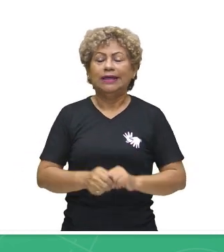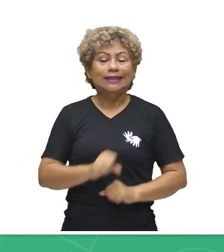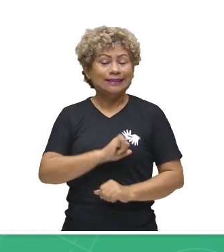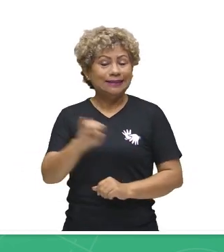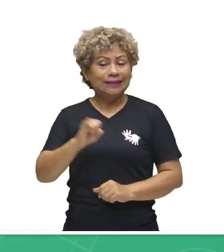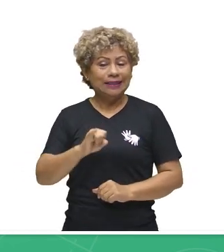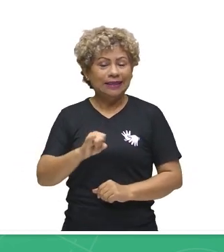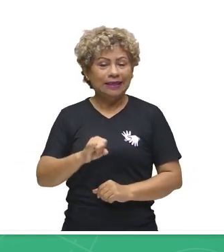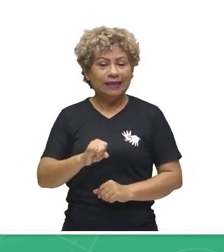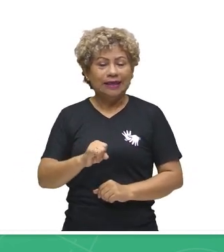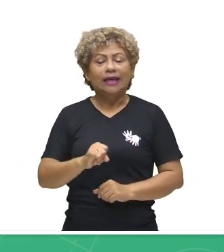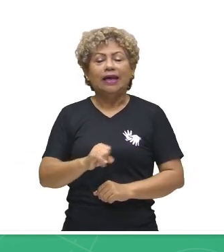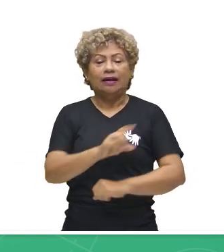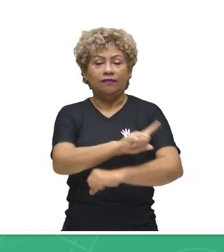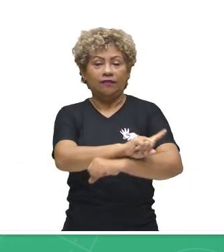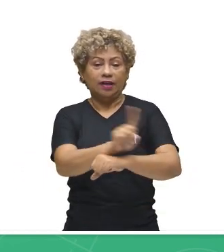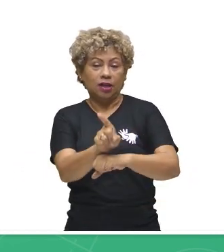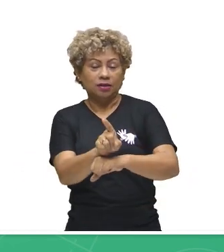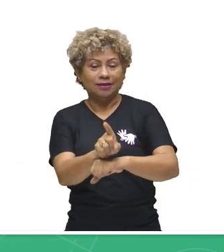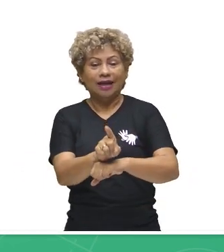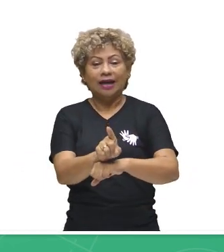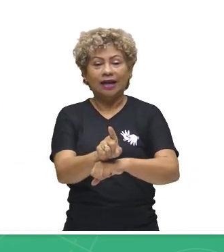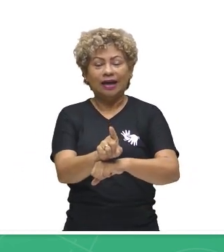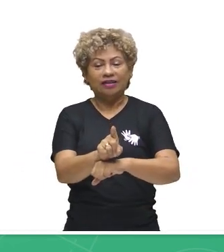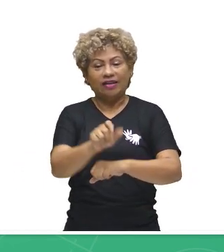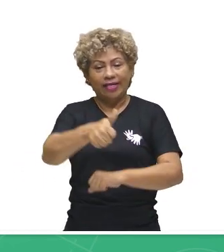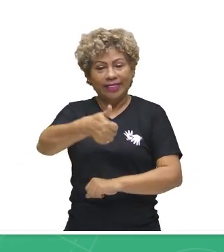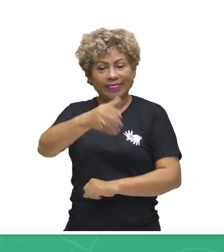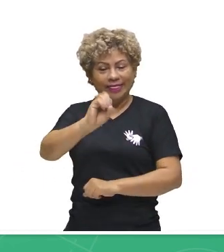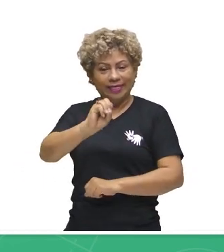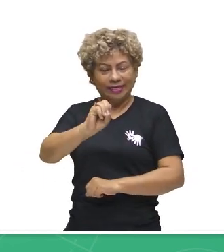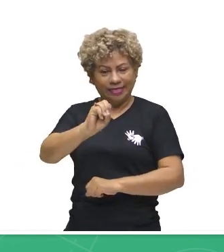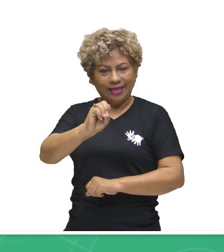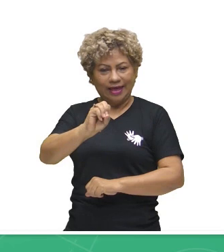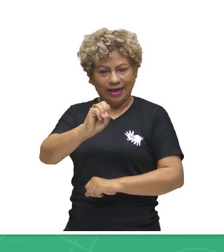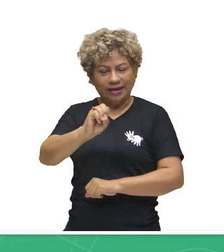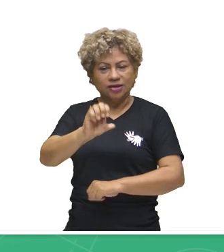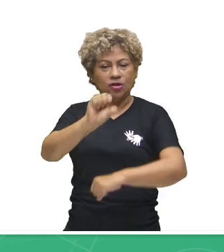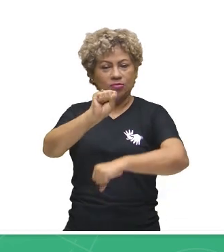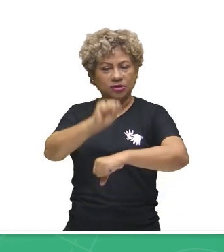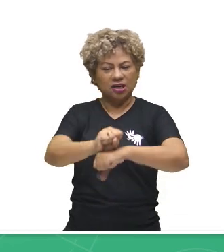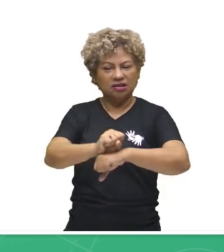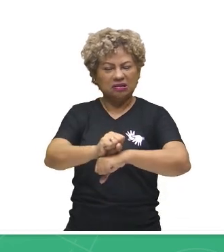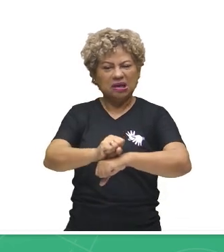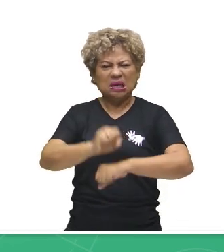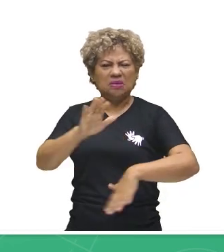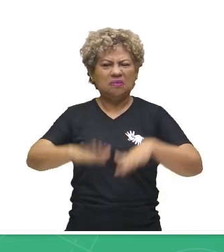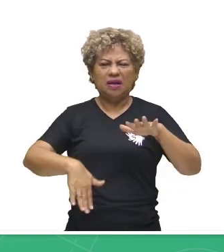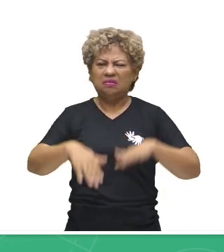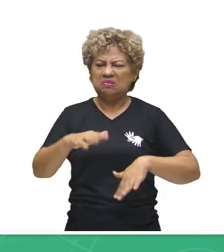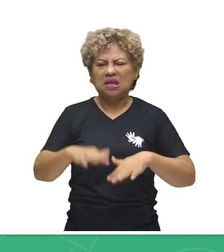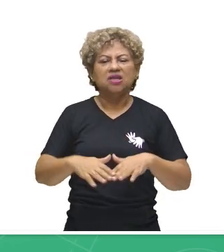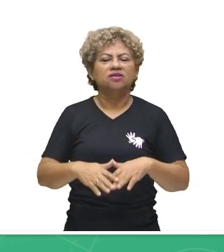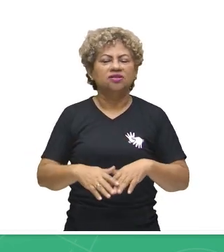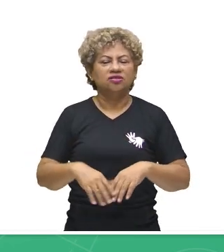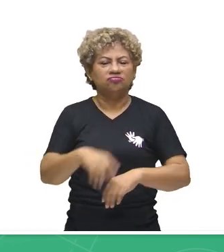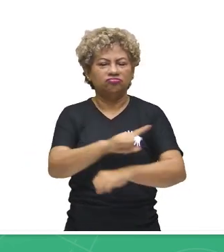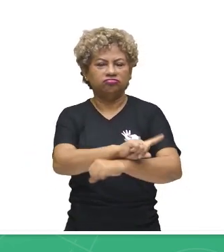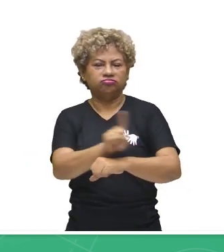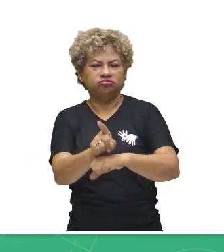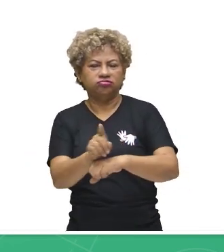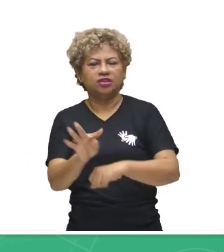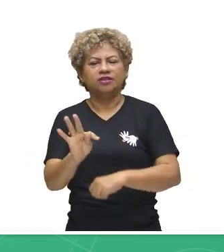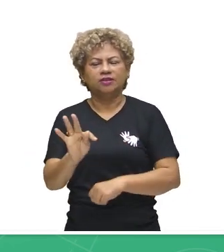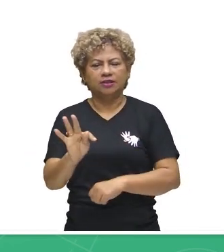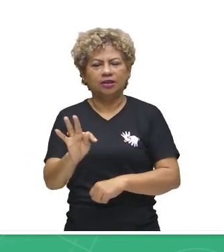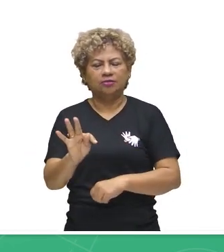for 10 metros por segundo, em qualquer intervalo de tempo, ela é positiva e em qualquer